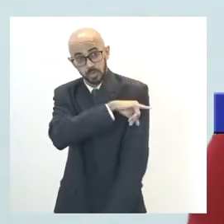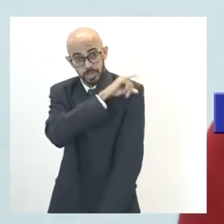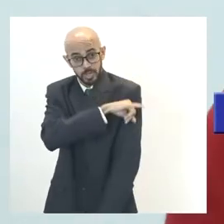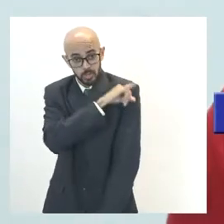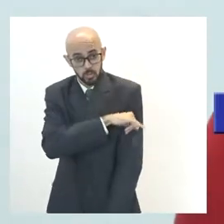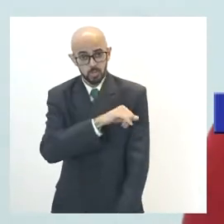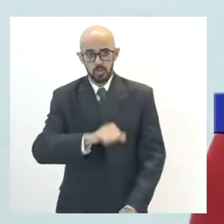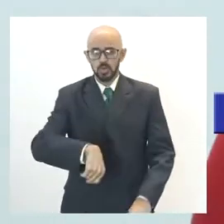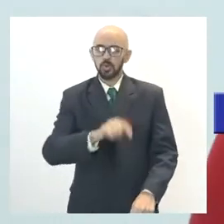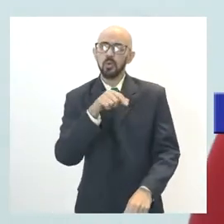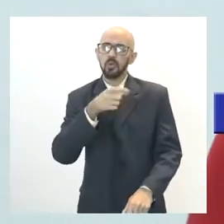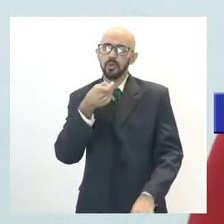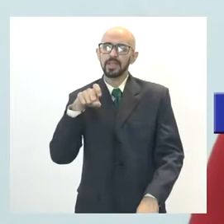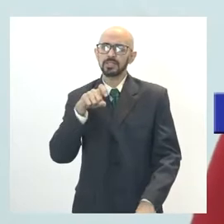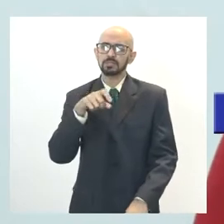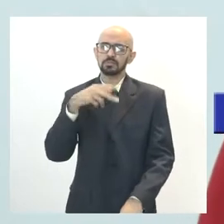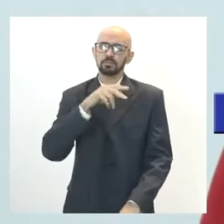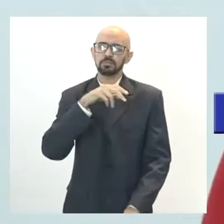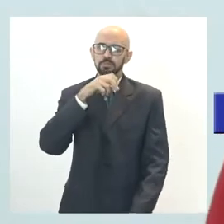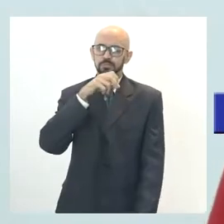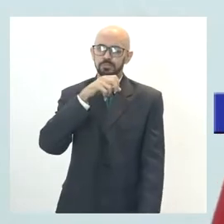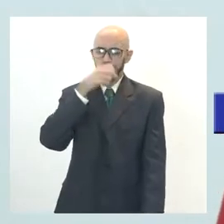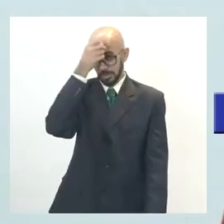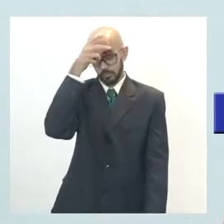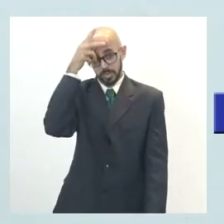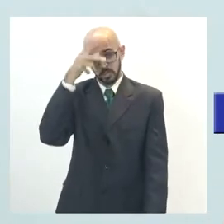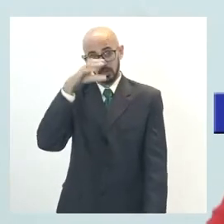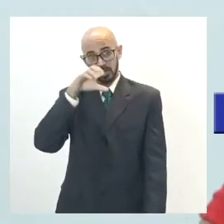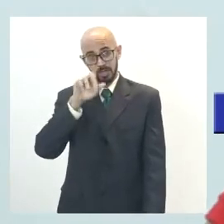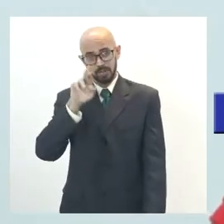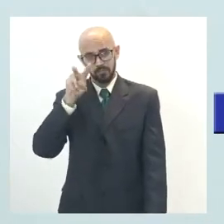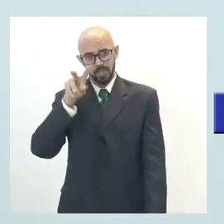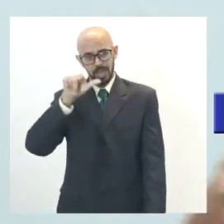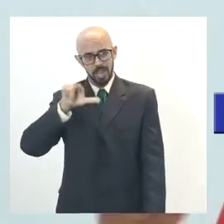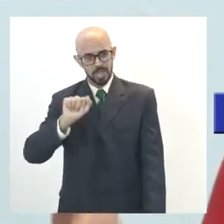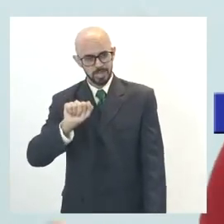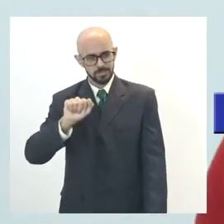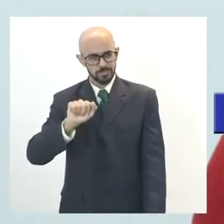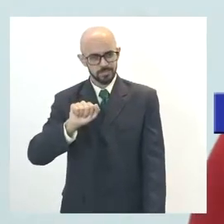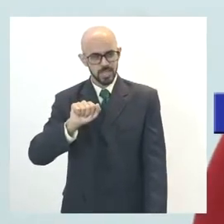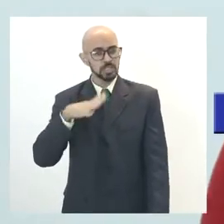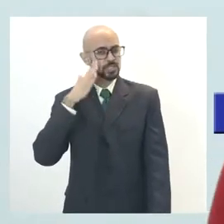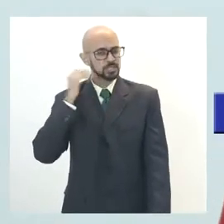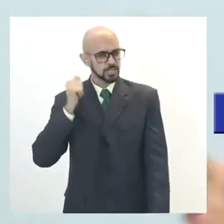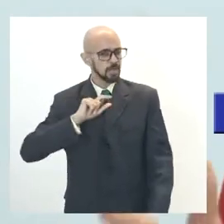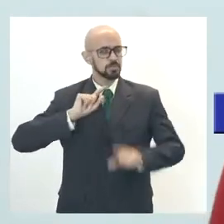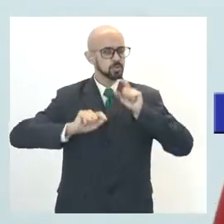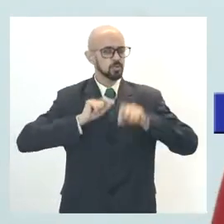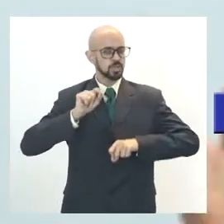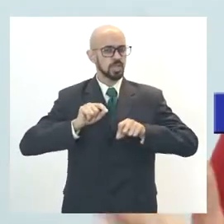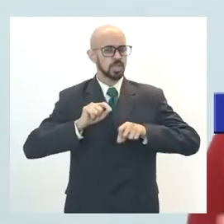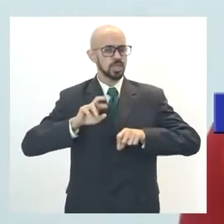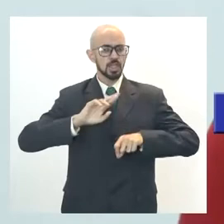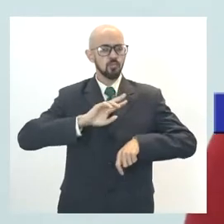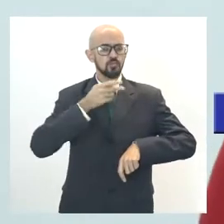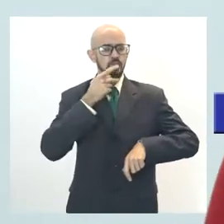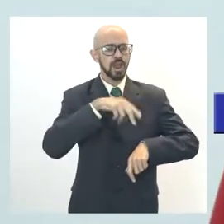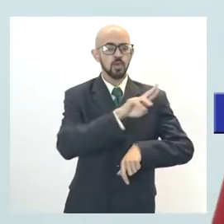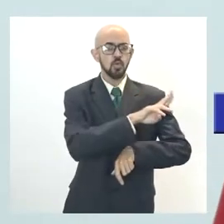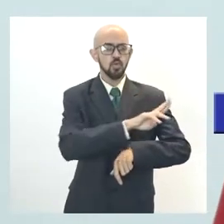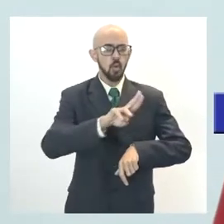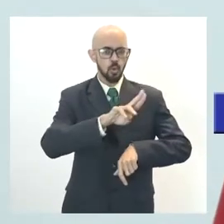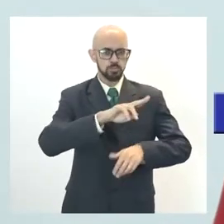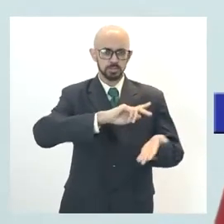ainda que a gente em o que embora não se fale nominalmente em sindicalistas a sindicato